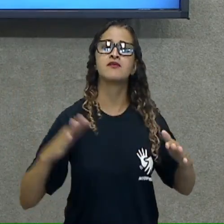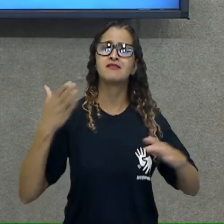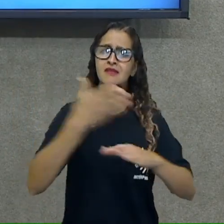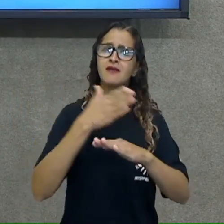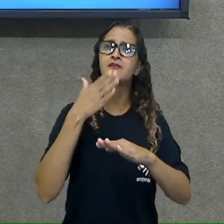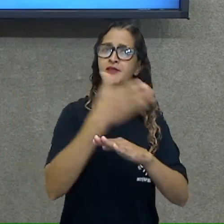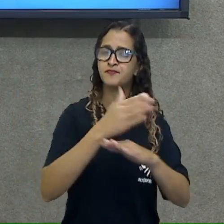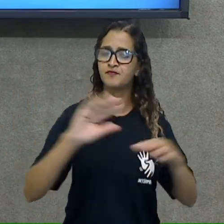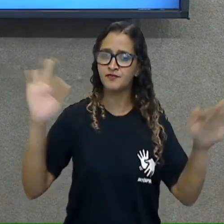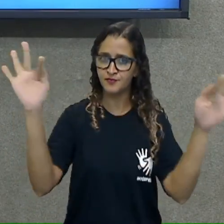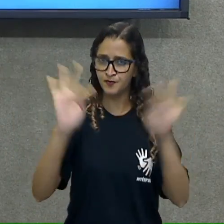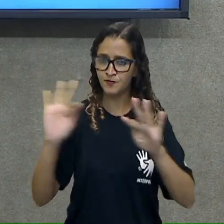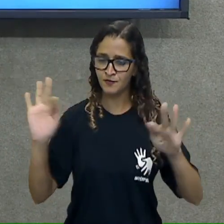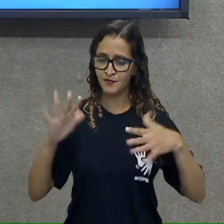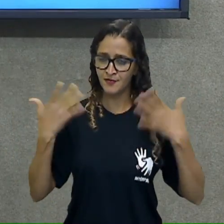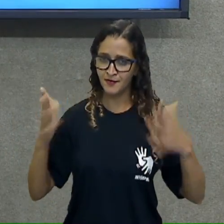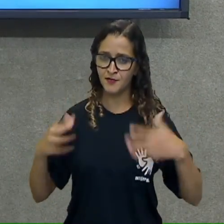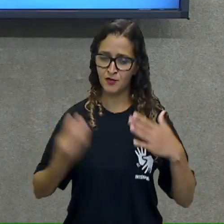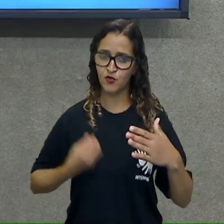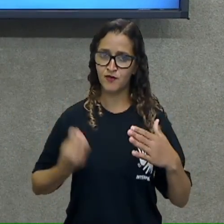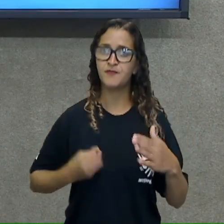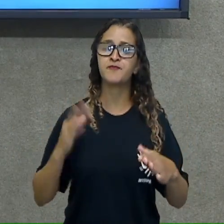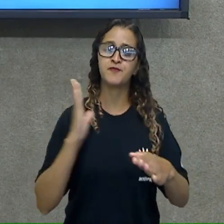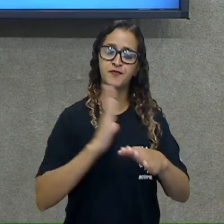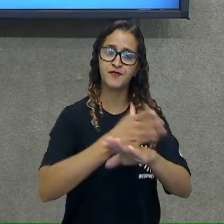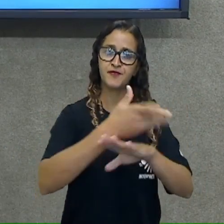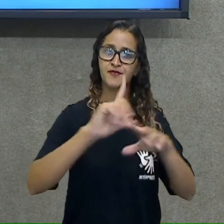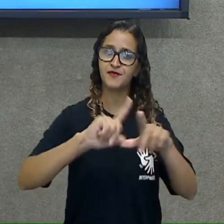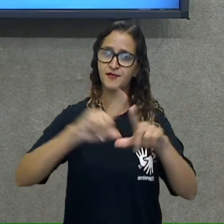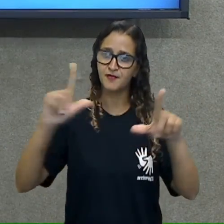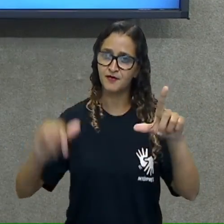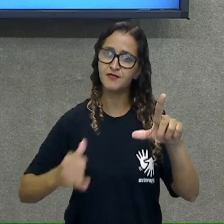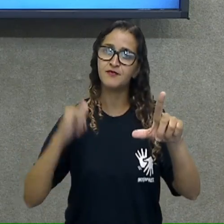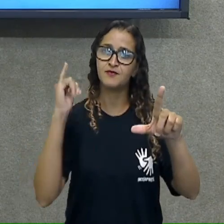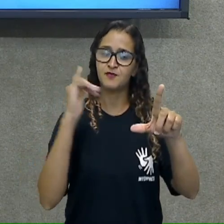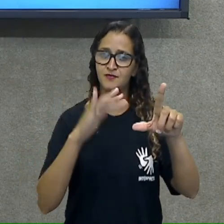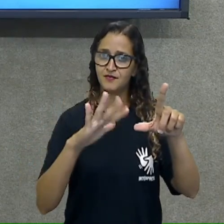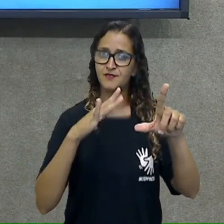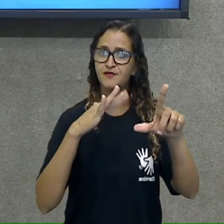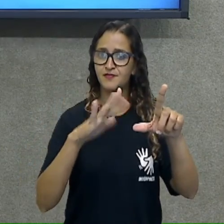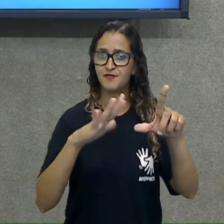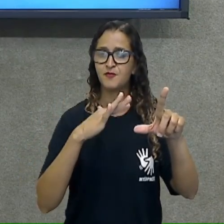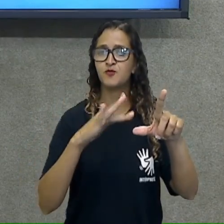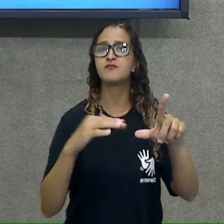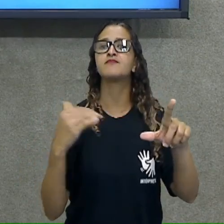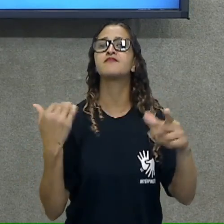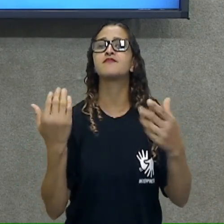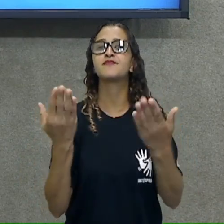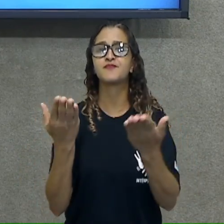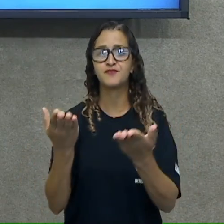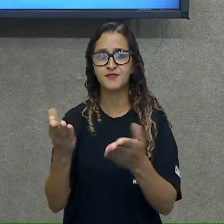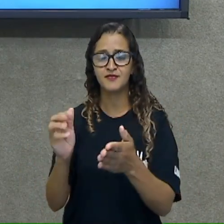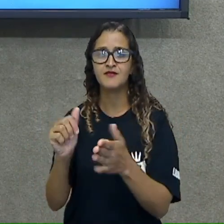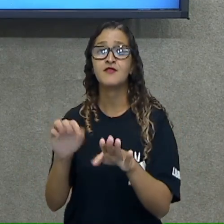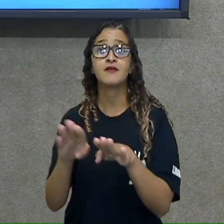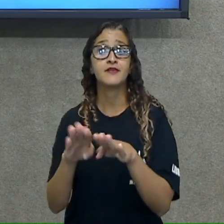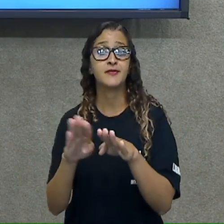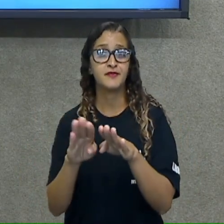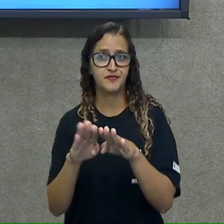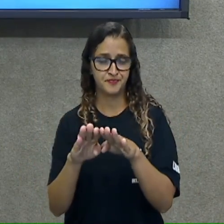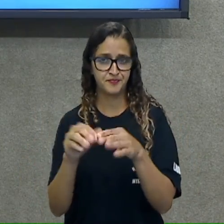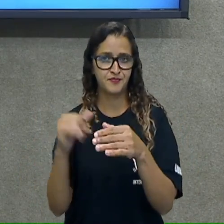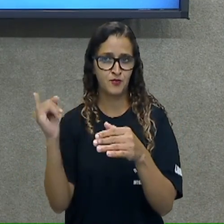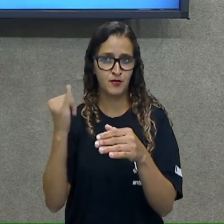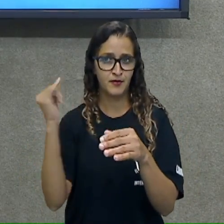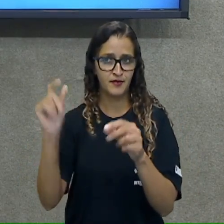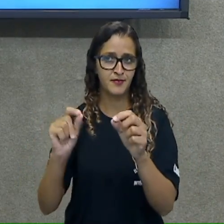E para acessar a nossa plataforma SMED GV, basta apontar a câmera do seu celular para a imagem que aparece